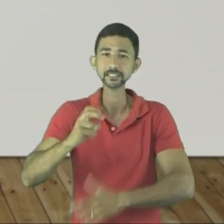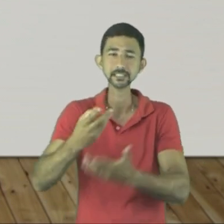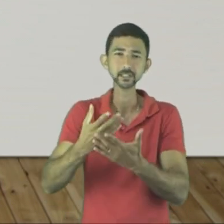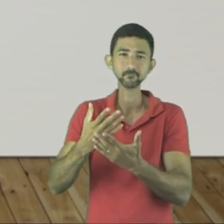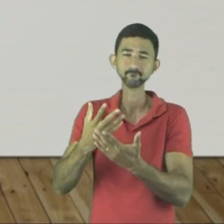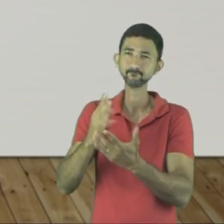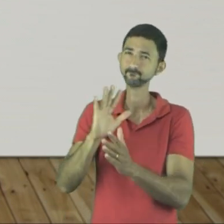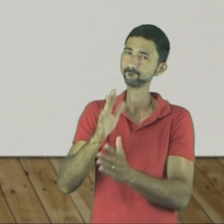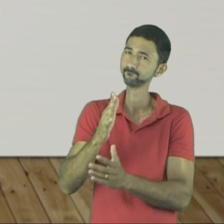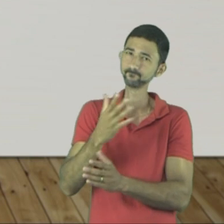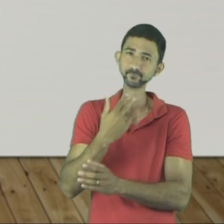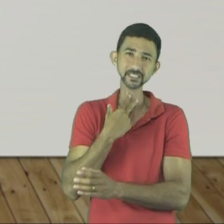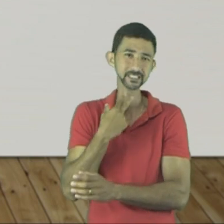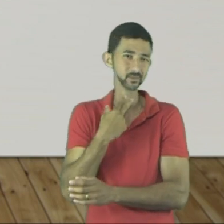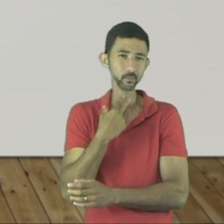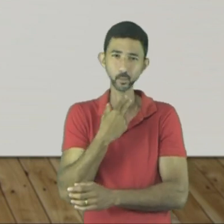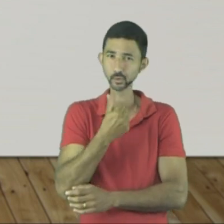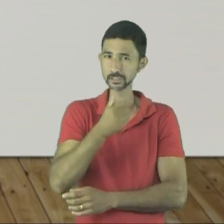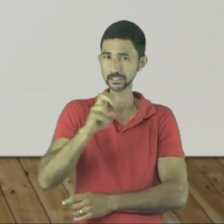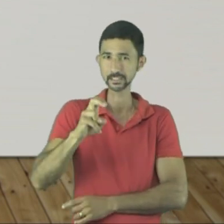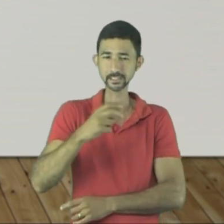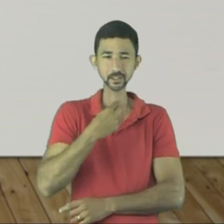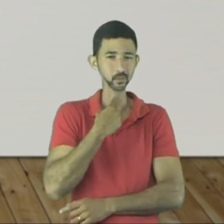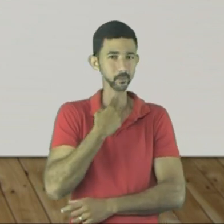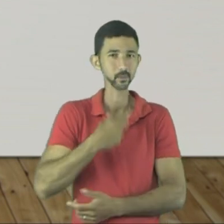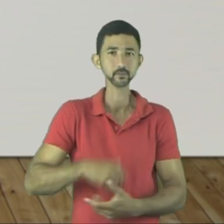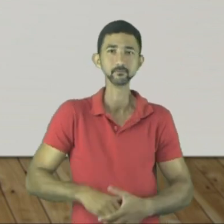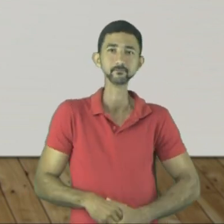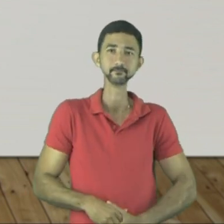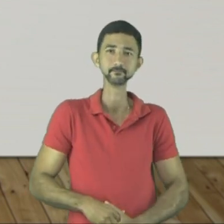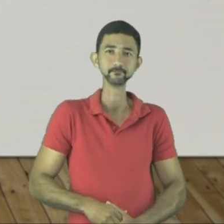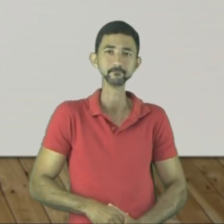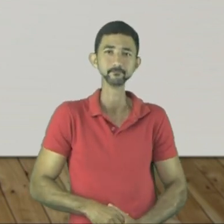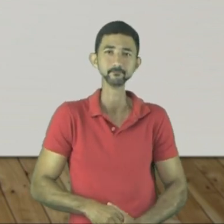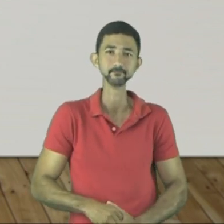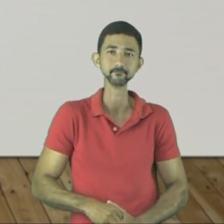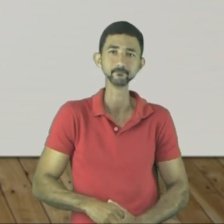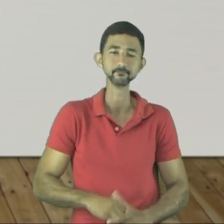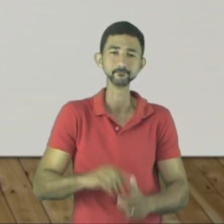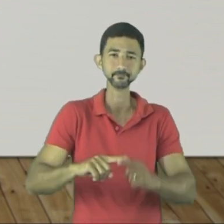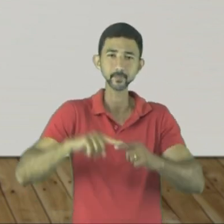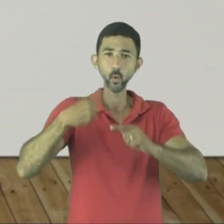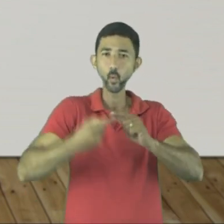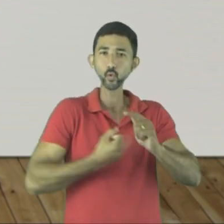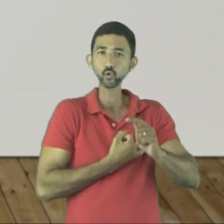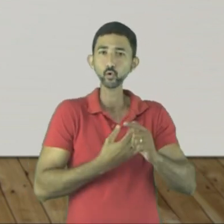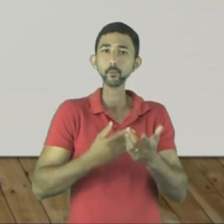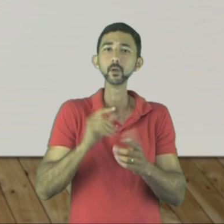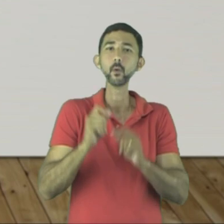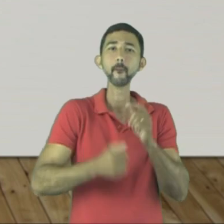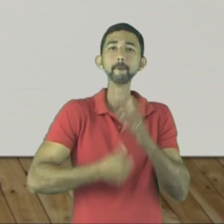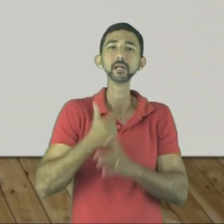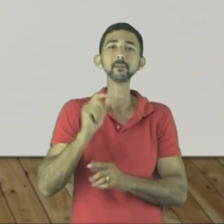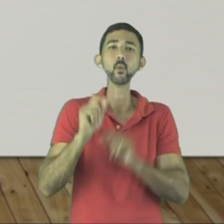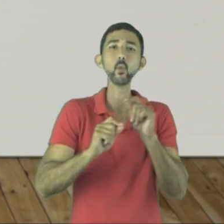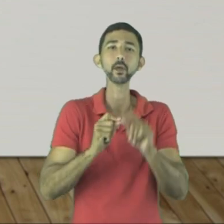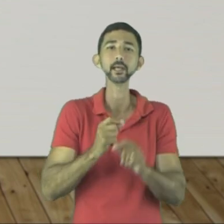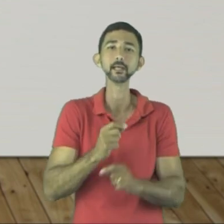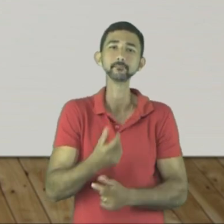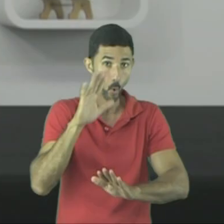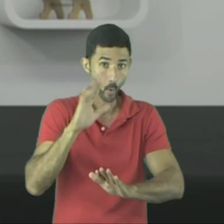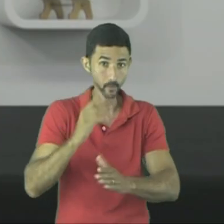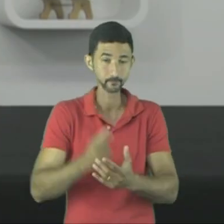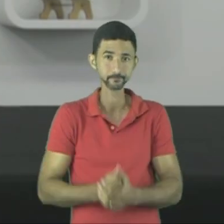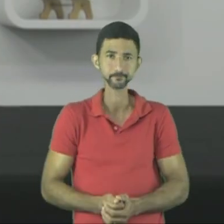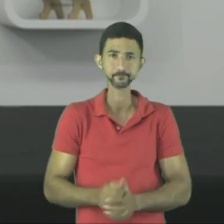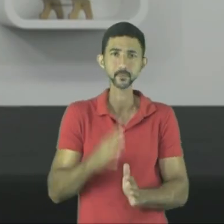é possível dividir por 2. E aí o que eu faço? Eu passo para o próximo número primo, que no caso é o